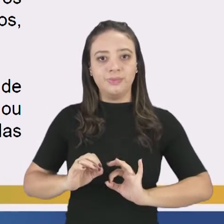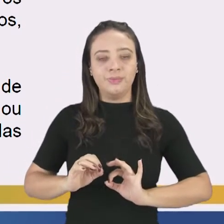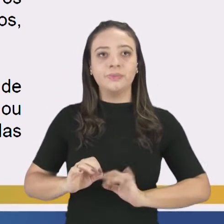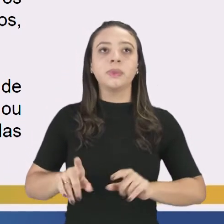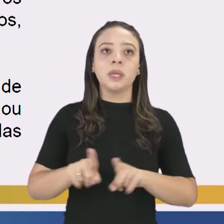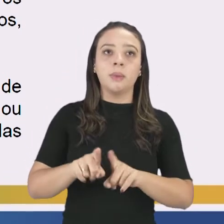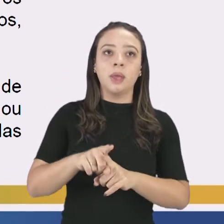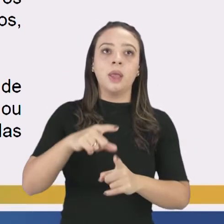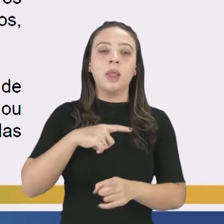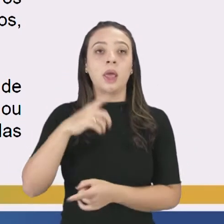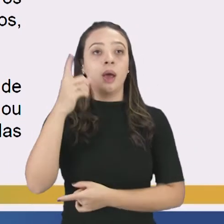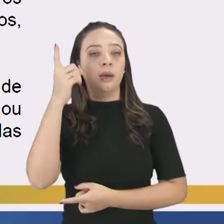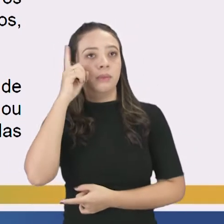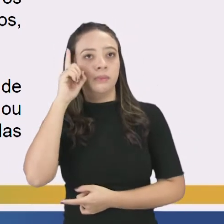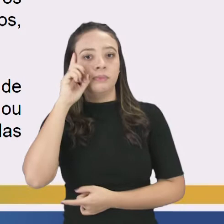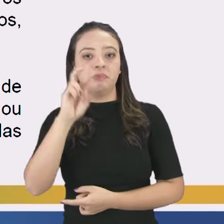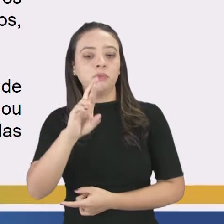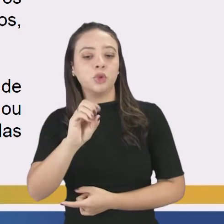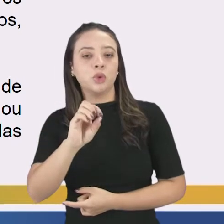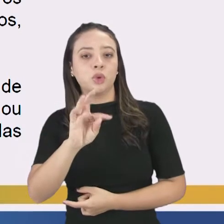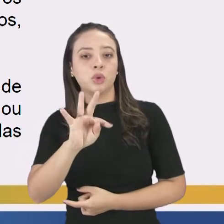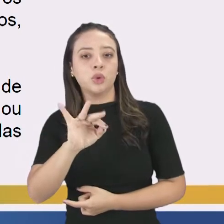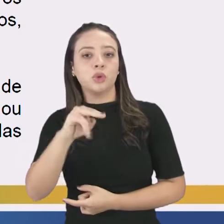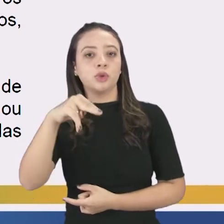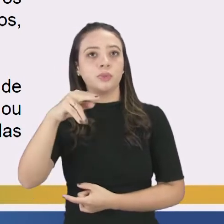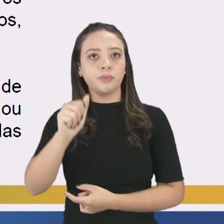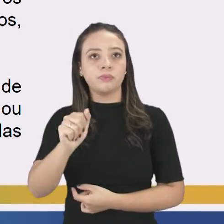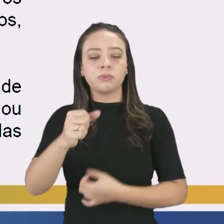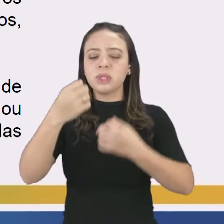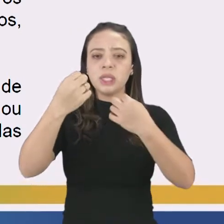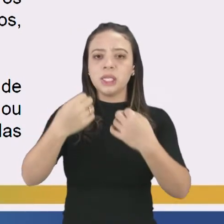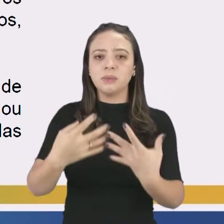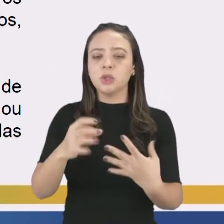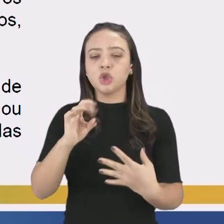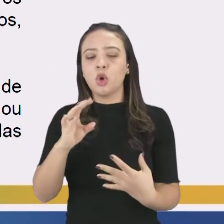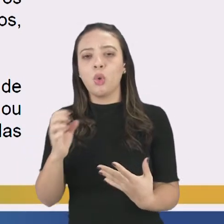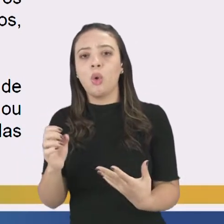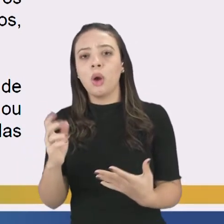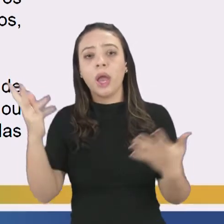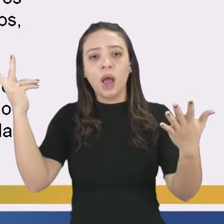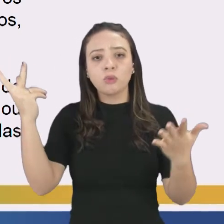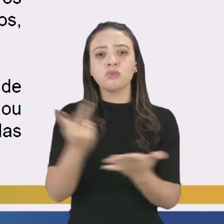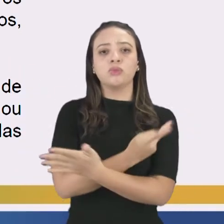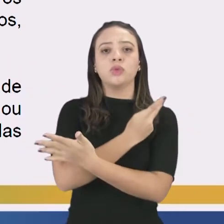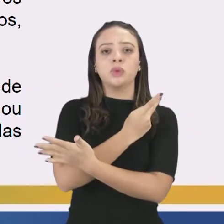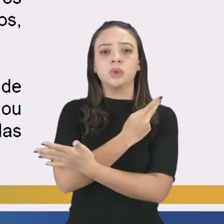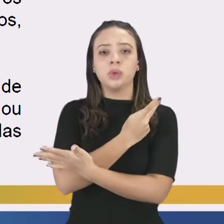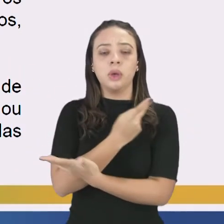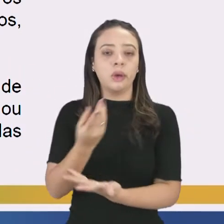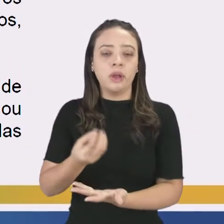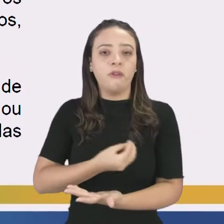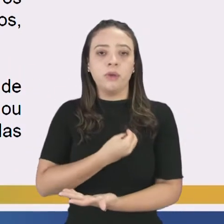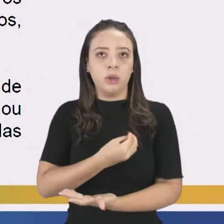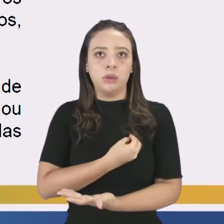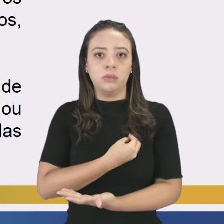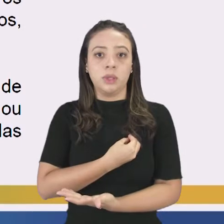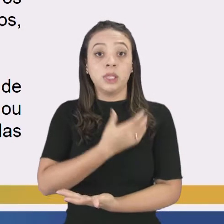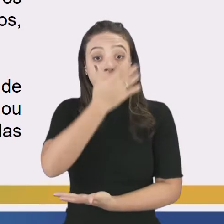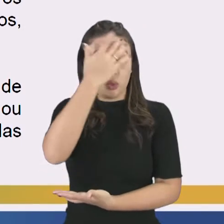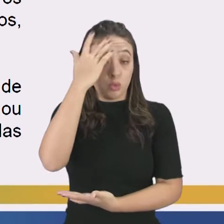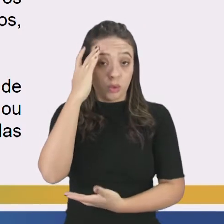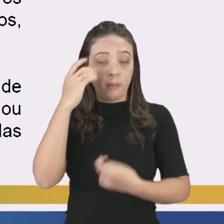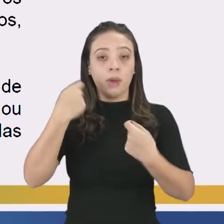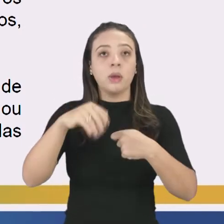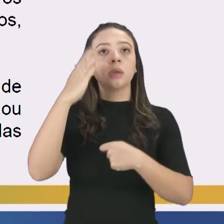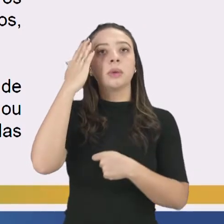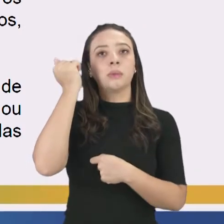de rotina são entrevistas realizadas para apresentar acontecimentos factuais e de interesse público. Normalmente é realizada com